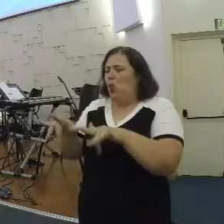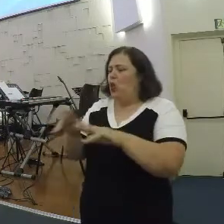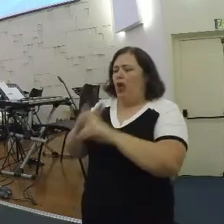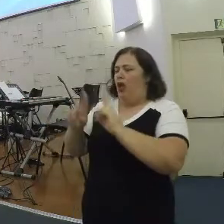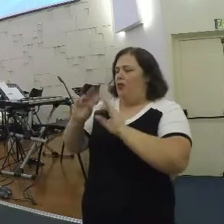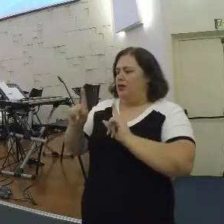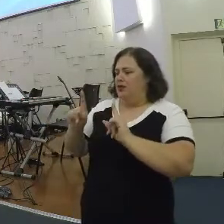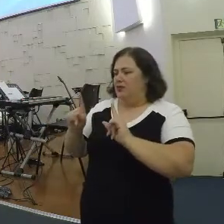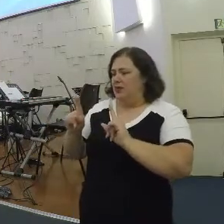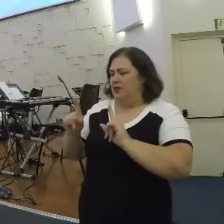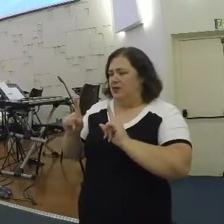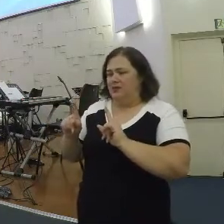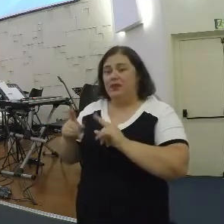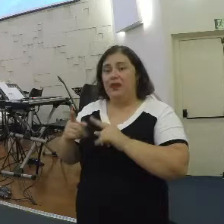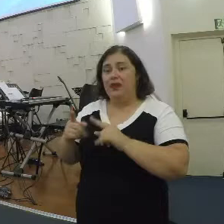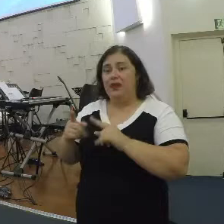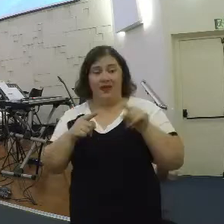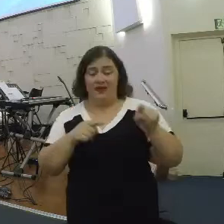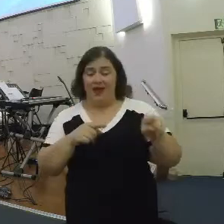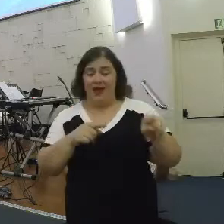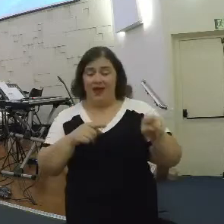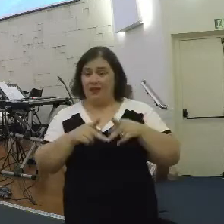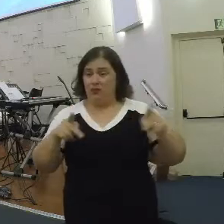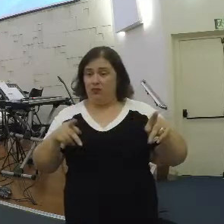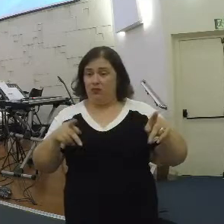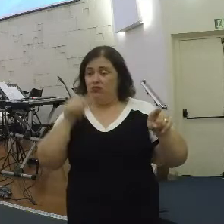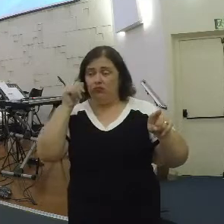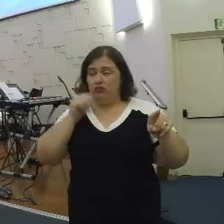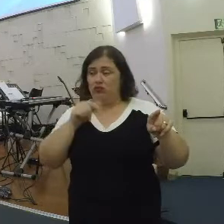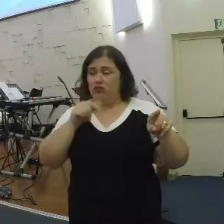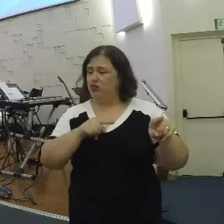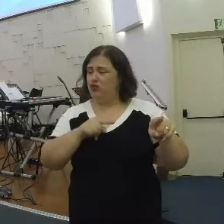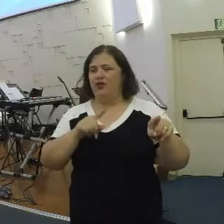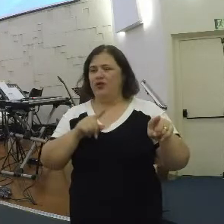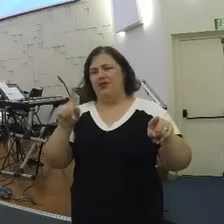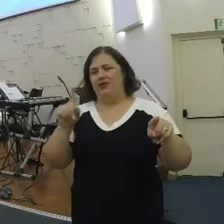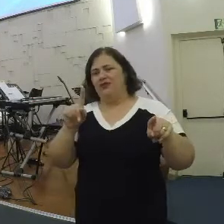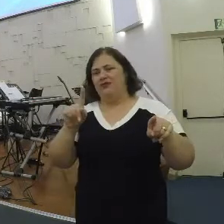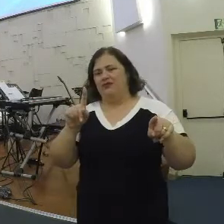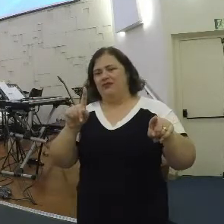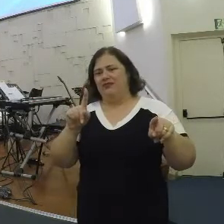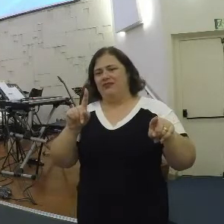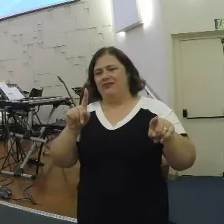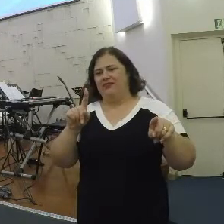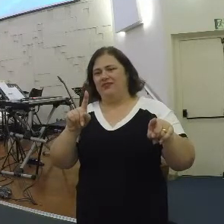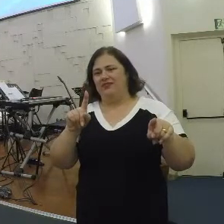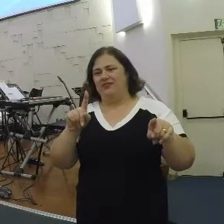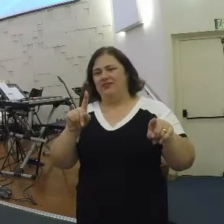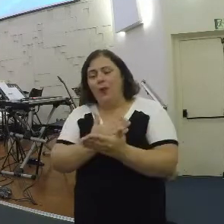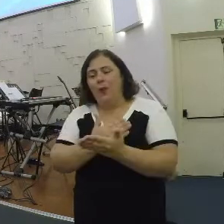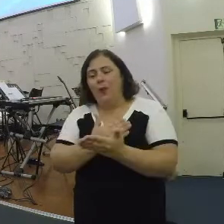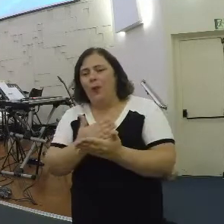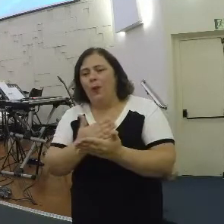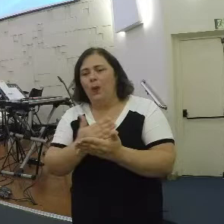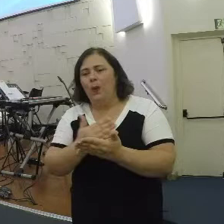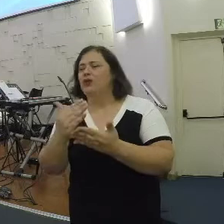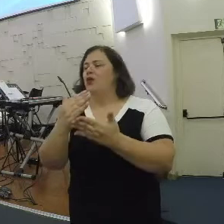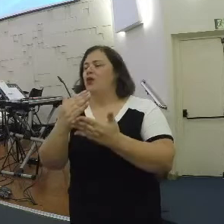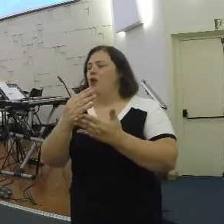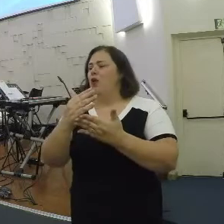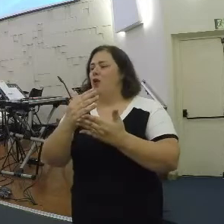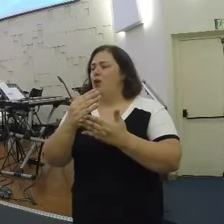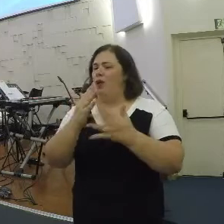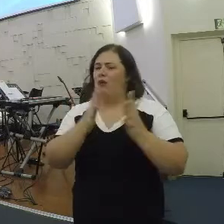sim, agora ela podia dizer que o coração dela não era mais o solo espinhoso, mas era